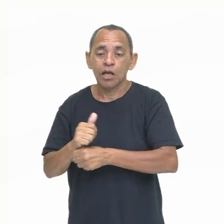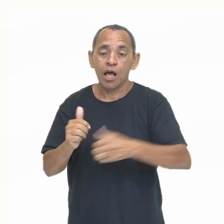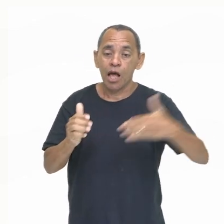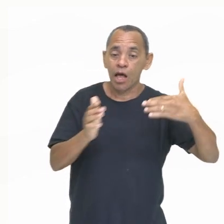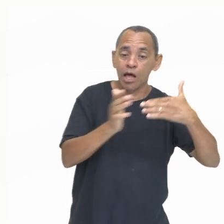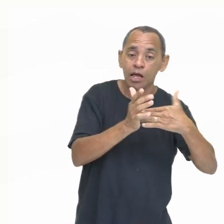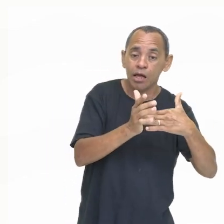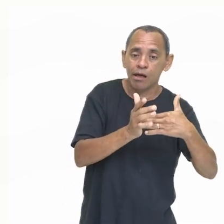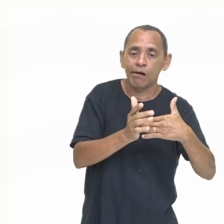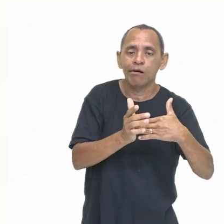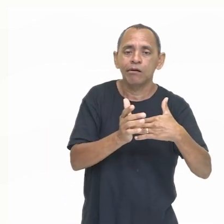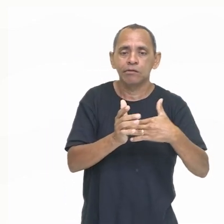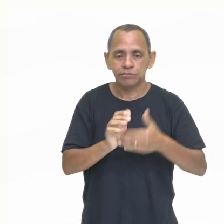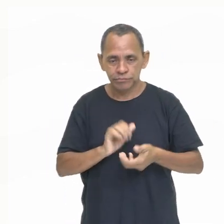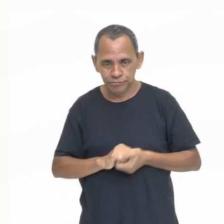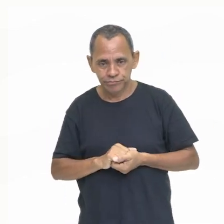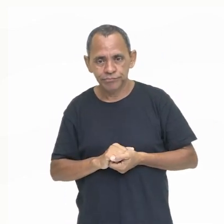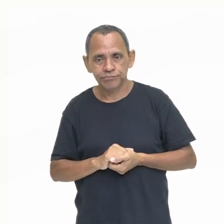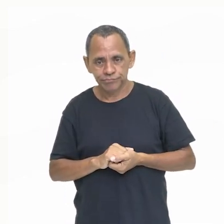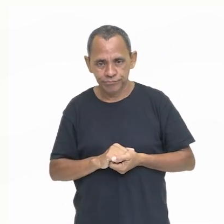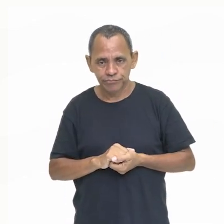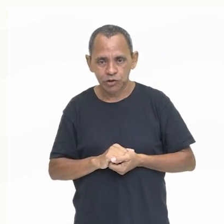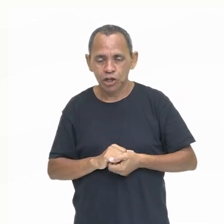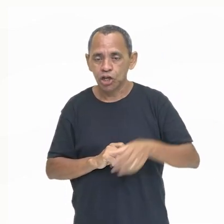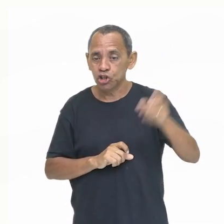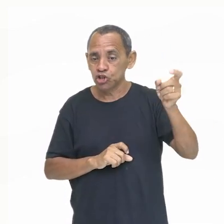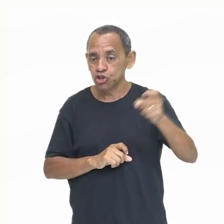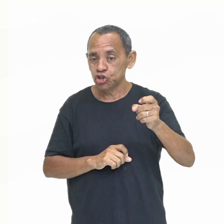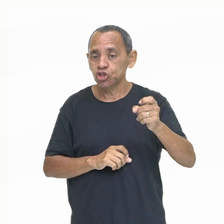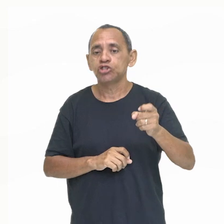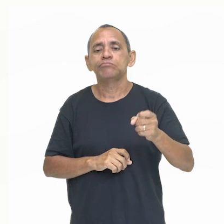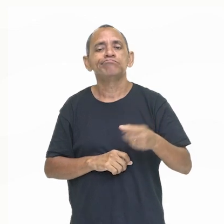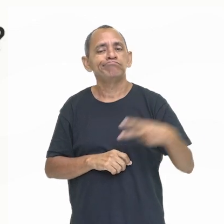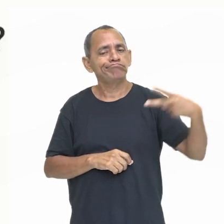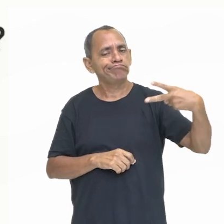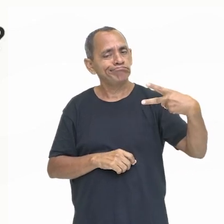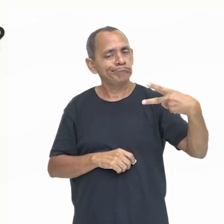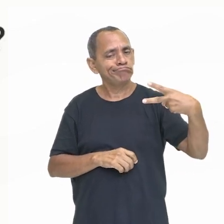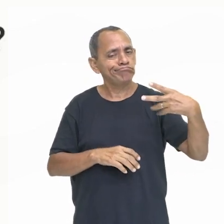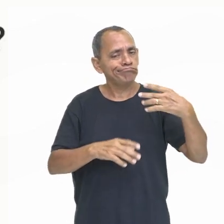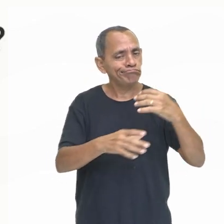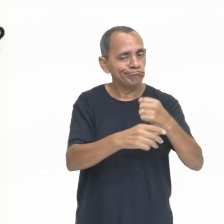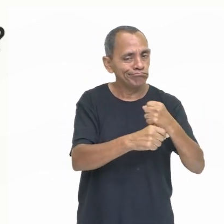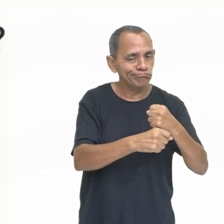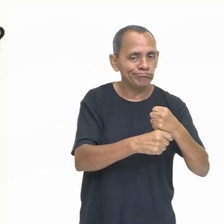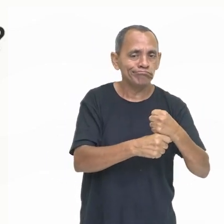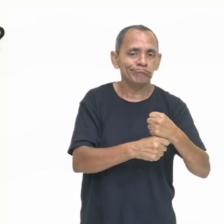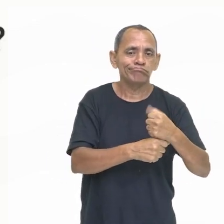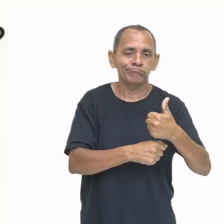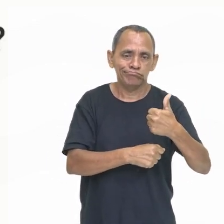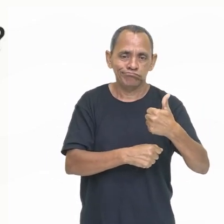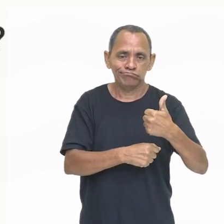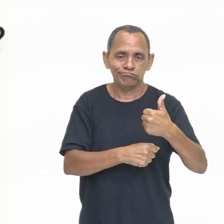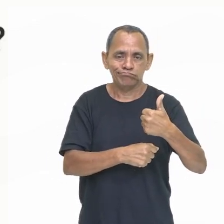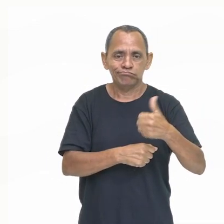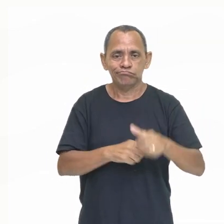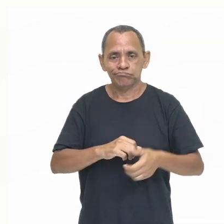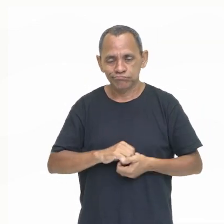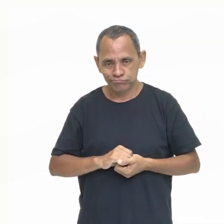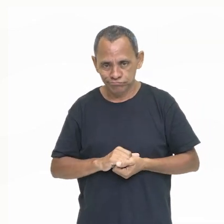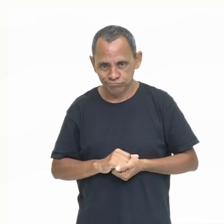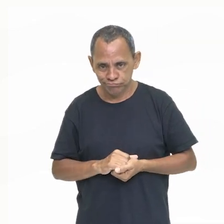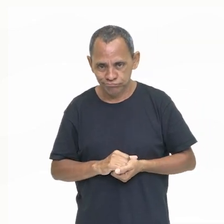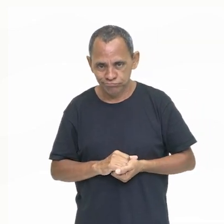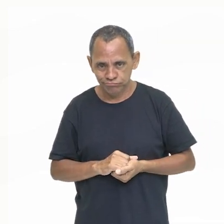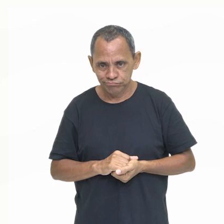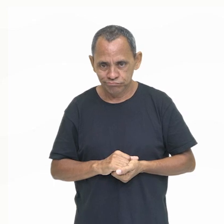do domínio, a nossa função é crescente, certo? E para qual intervalo, então, a nossa função é decrescente? Bora olhar aqui